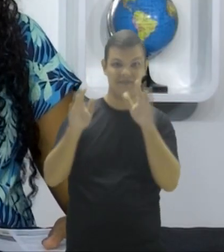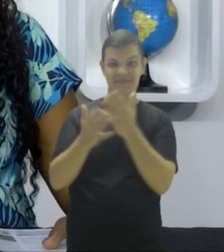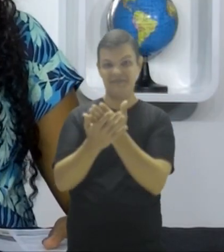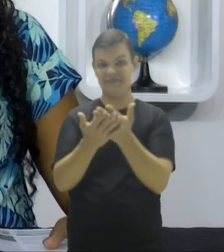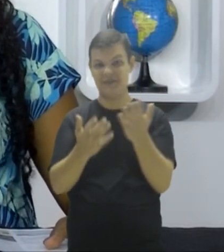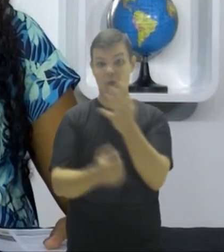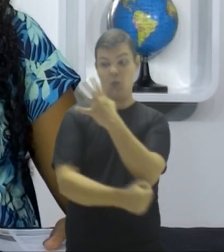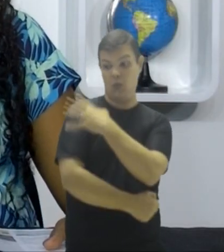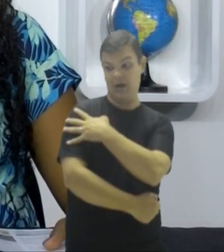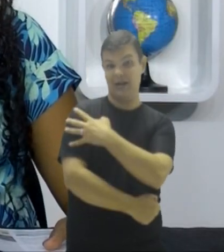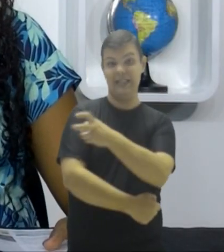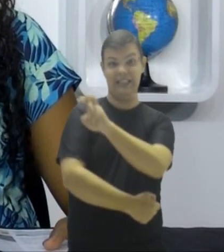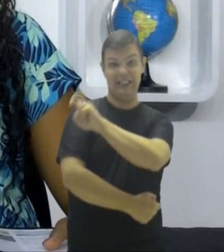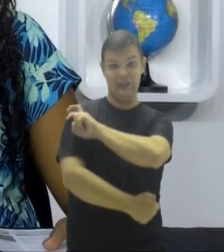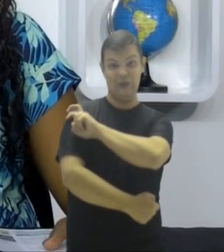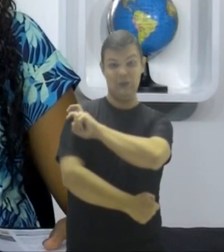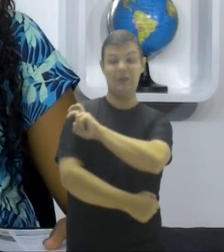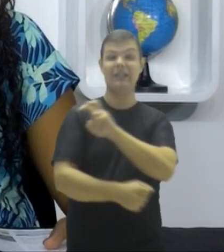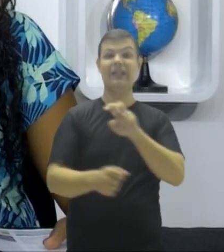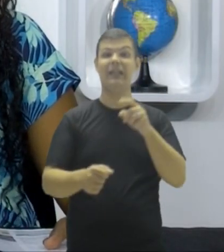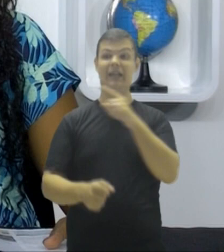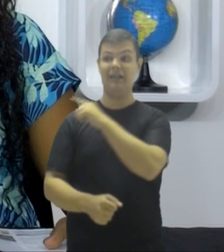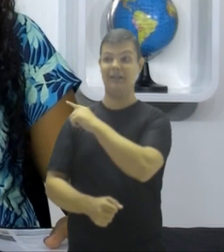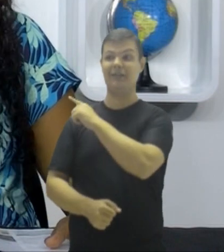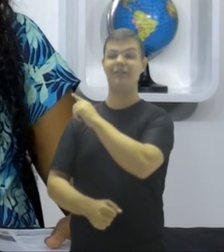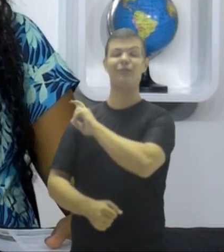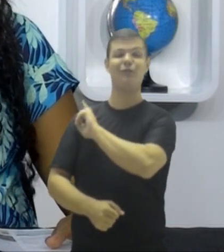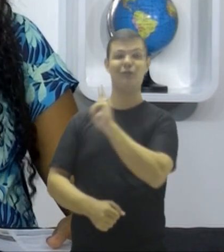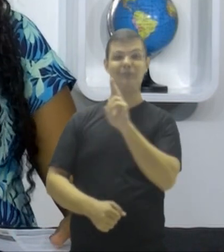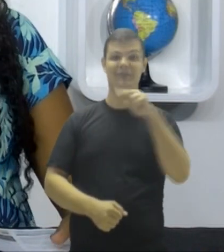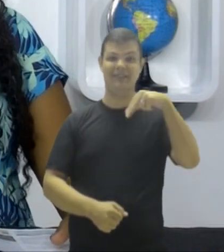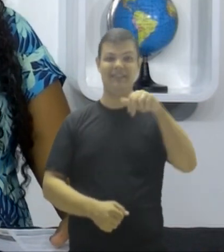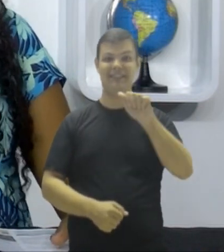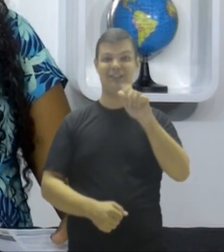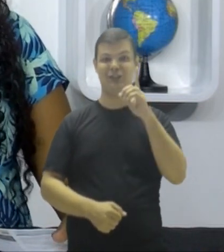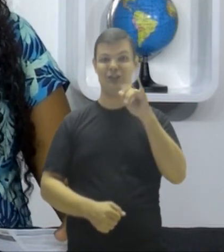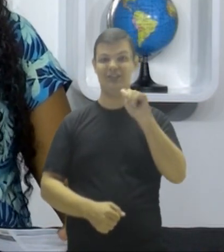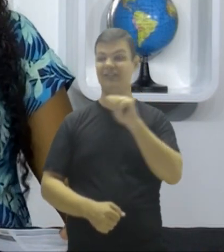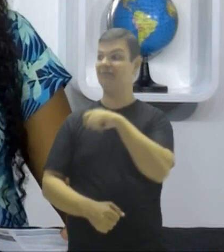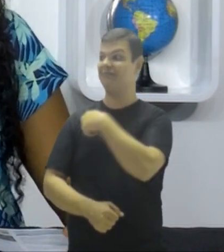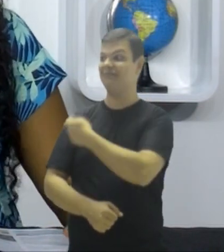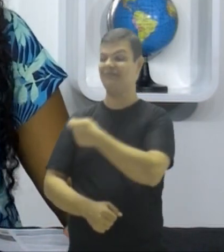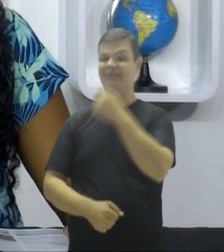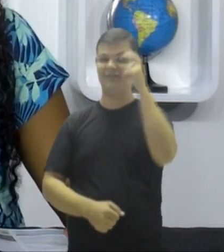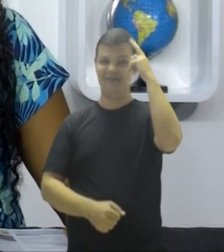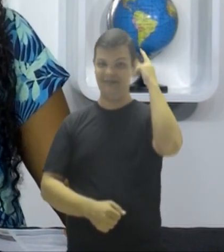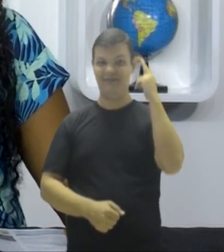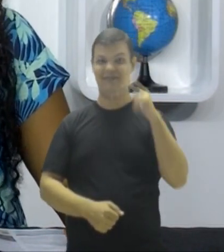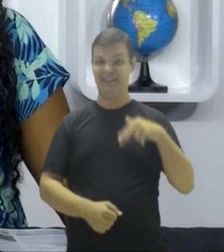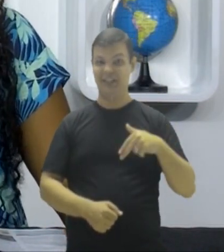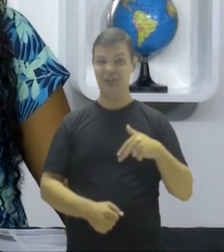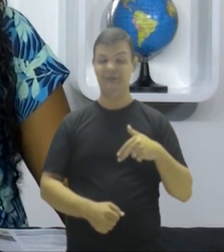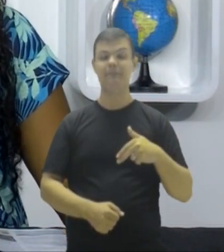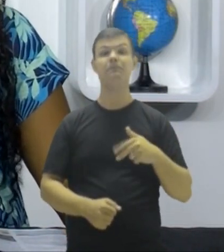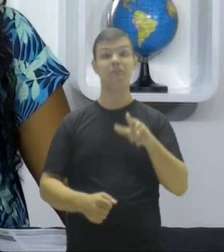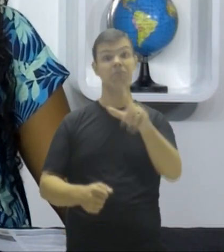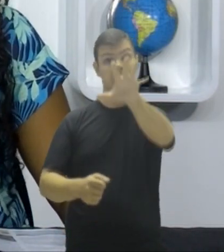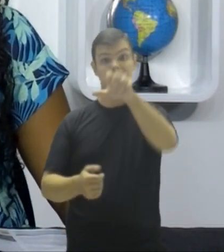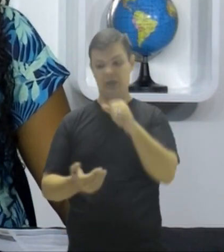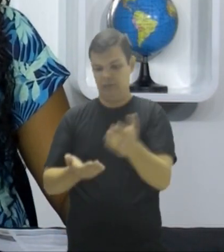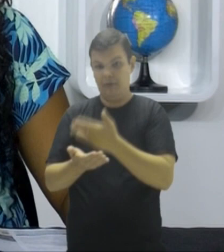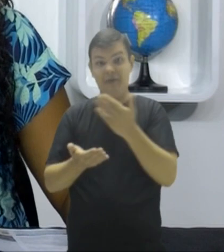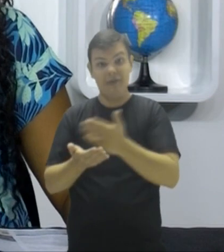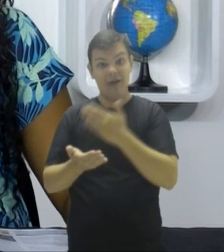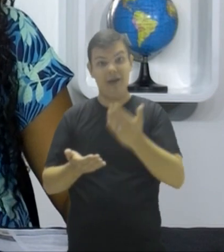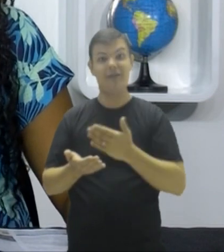Olá, estudantes do quarto e quinto ano. Eu, professora Nádia Corumbá, e mais um encontro aqui de Geografia. Então já pega o teu caderno, a